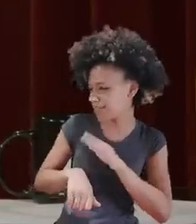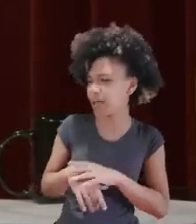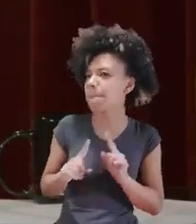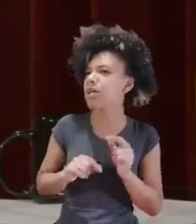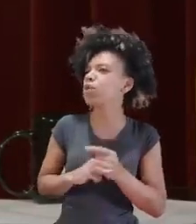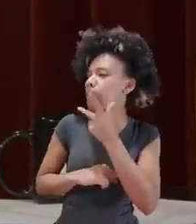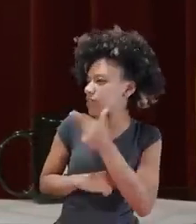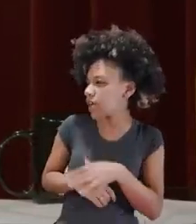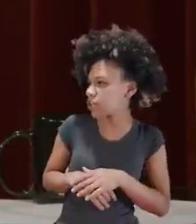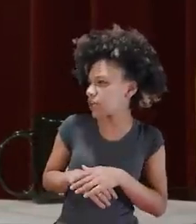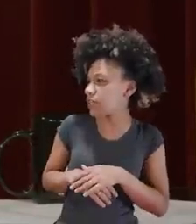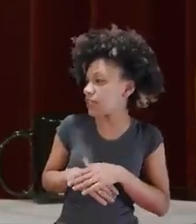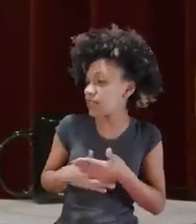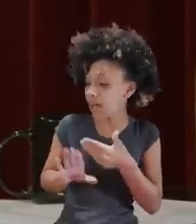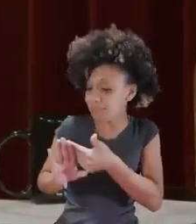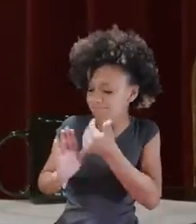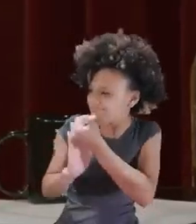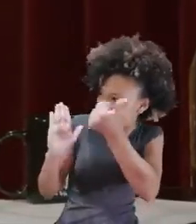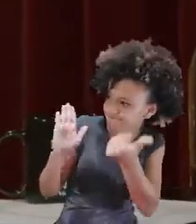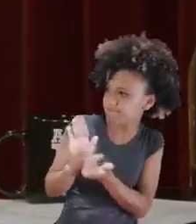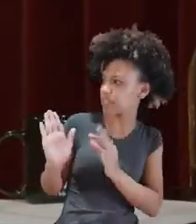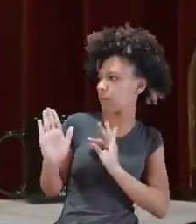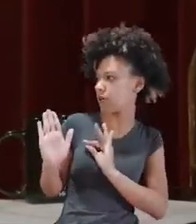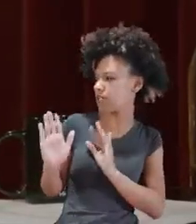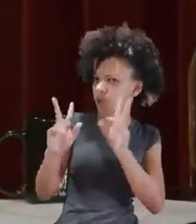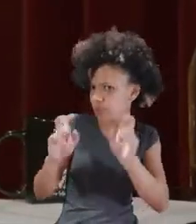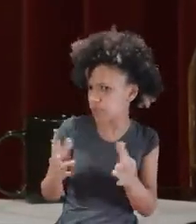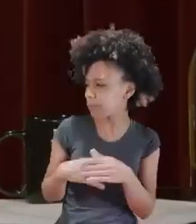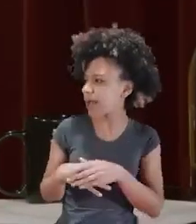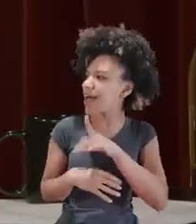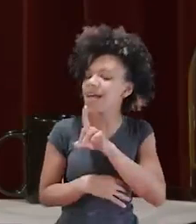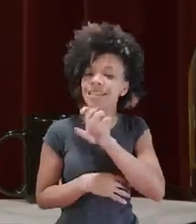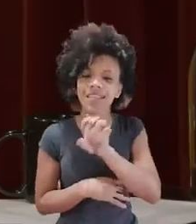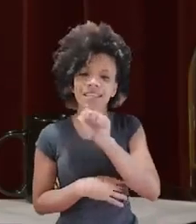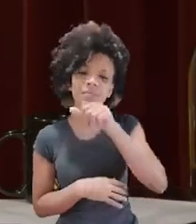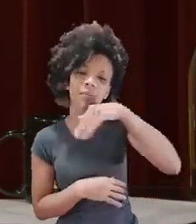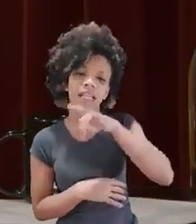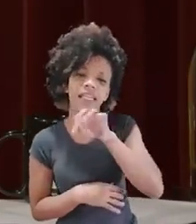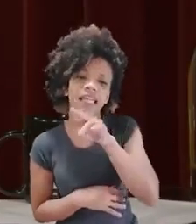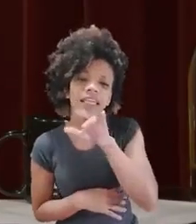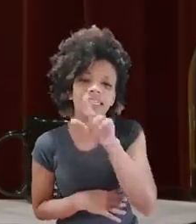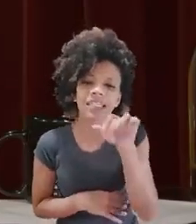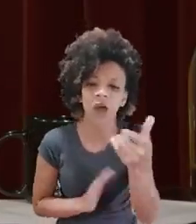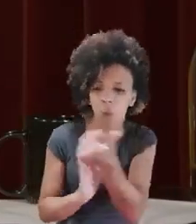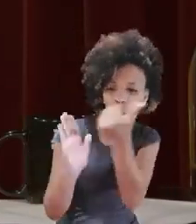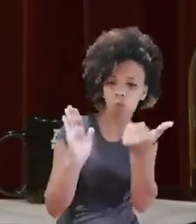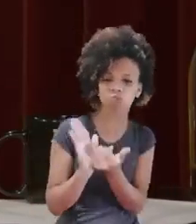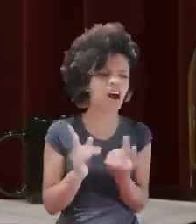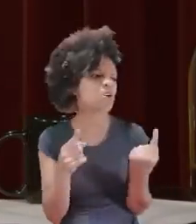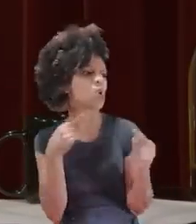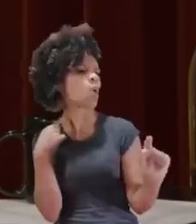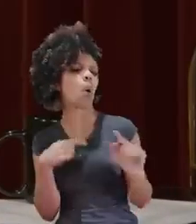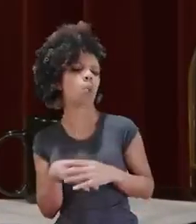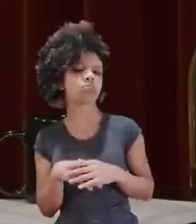fica mais tempo que você acha da desmilitarização da por isso que eu estou grande tema atual assim nada que a coisa que muita gente que fala se a